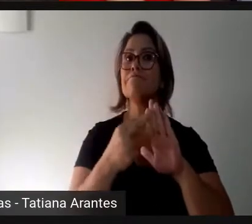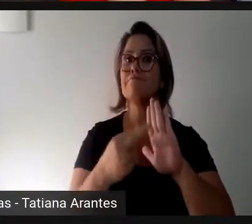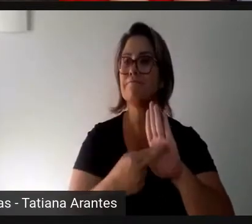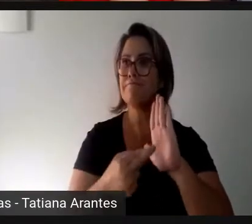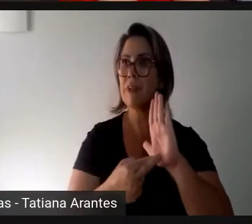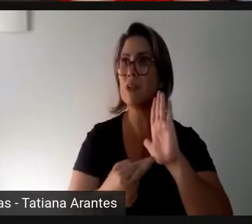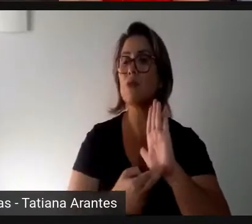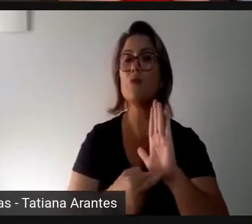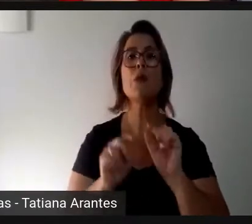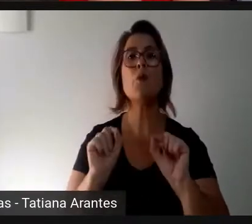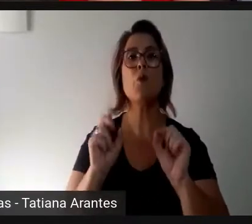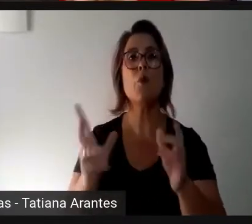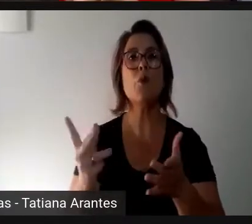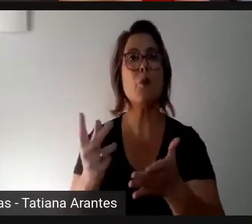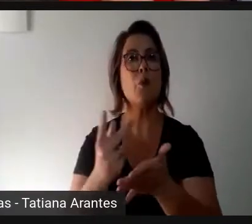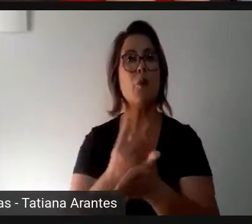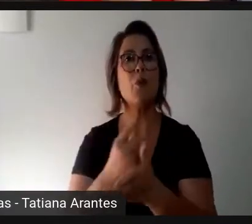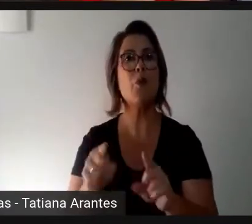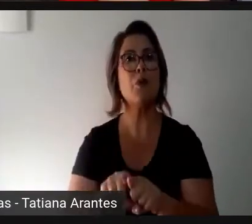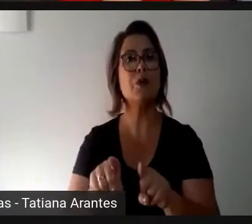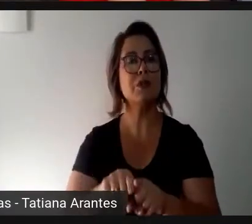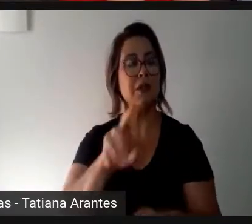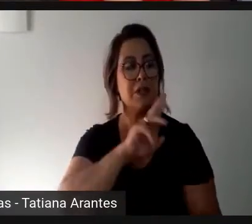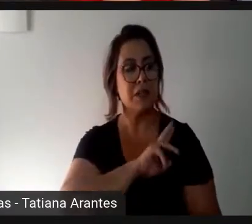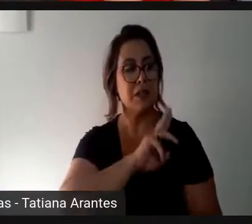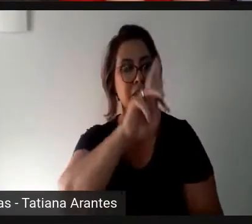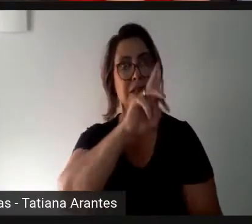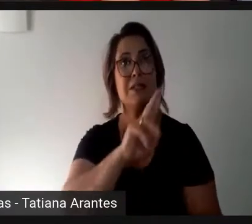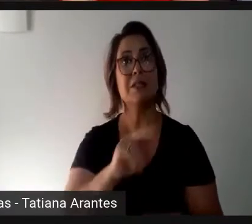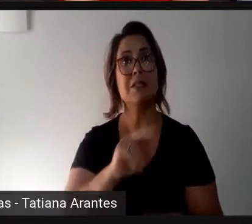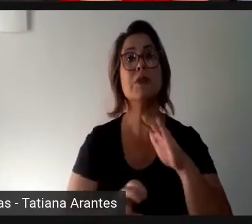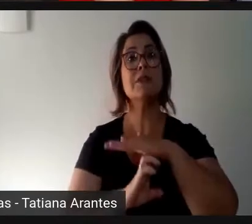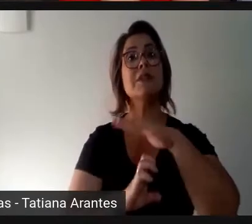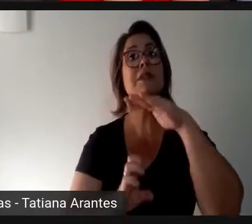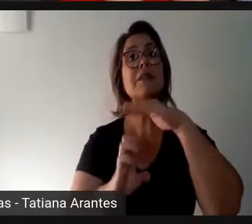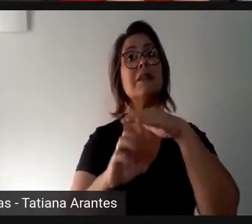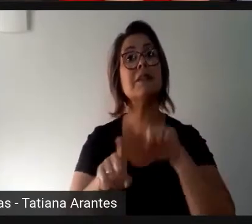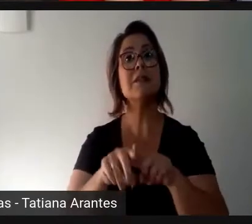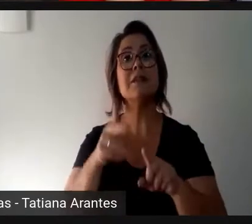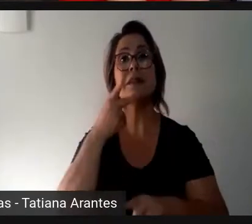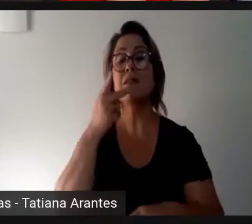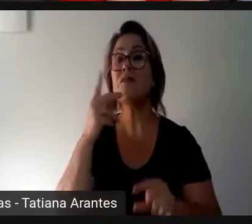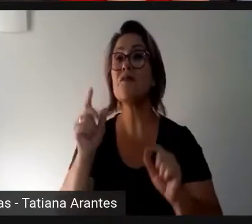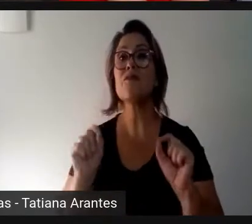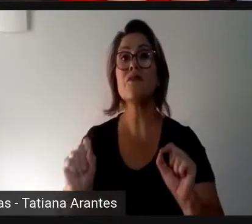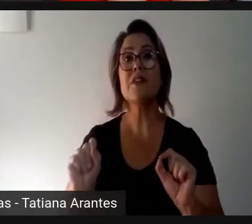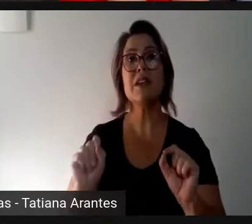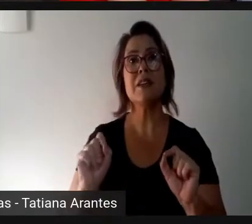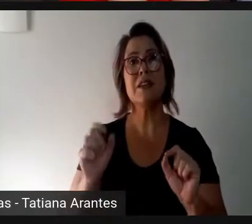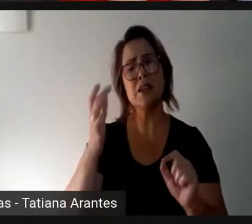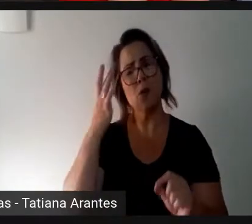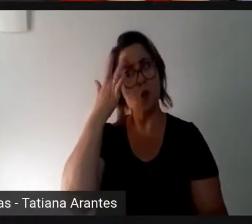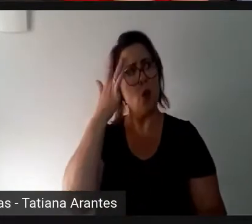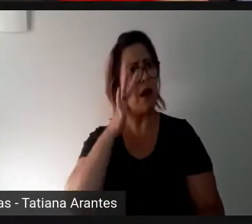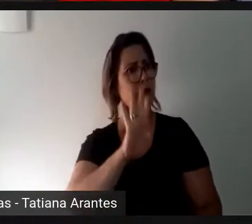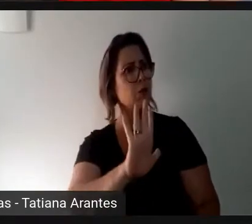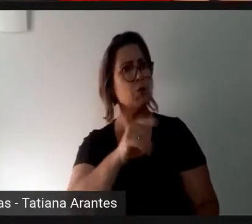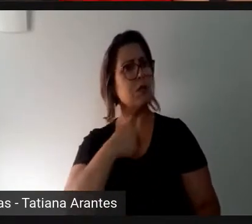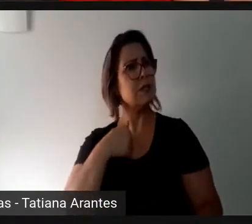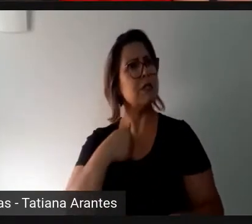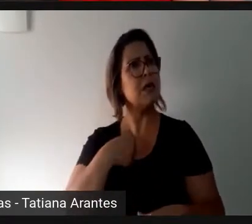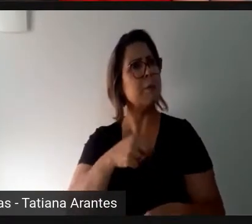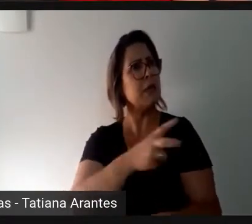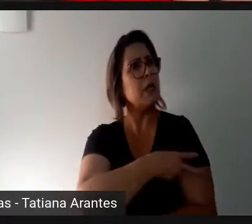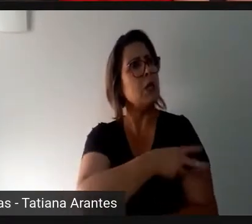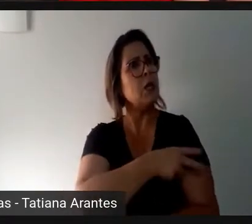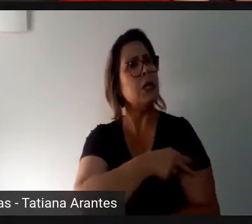que acontecia? Antes, o responsável pela empresa, o dono da empresa, ele falava assim: não, mas eu não sabia o que o meu gerente estava fazendo. Não sabia